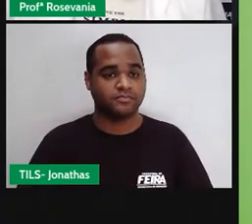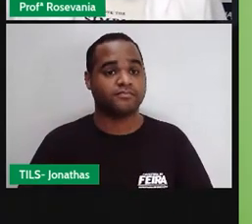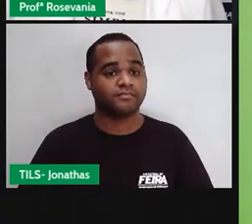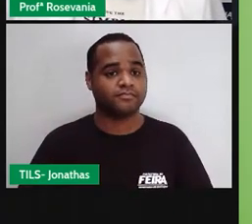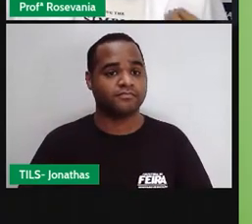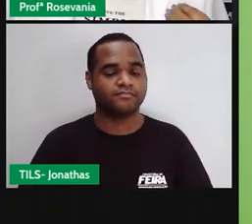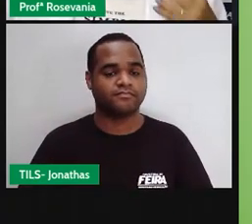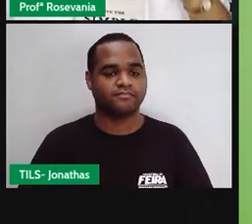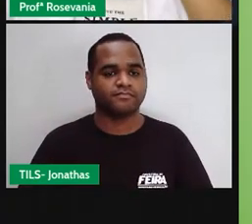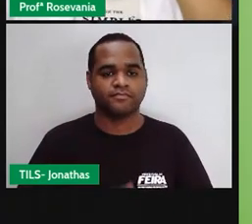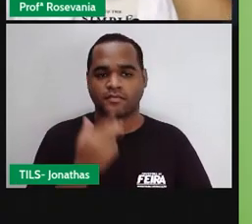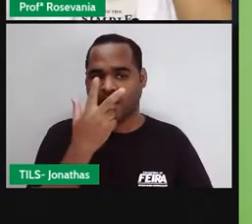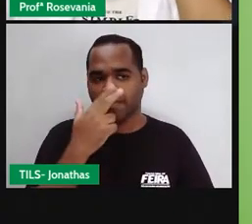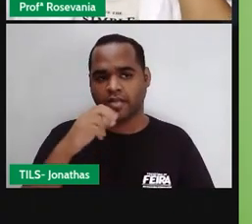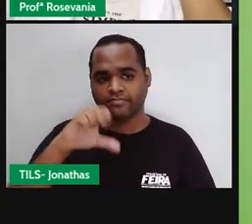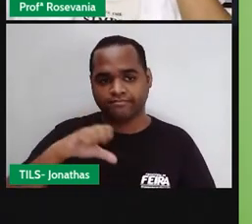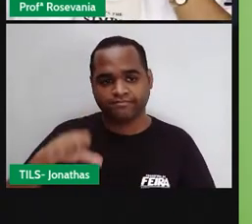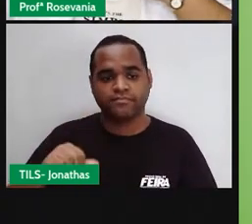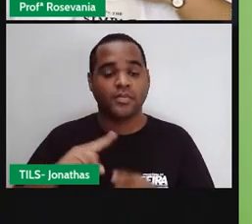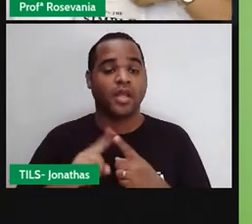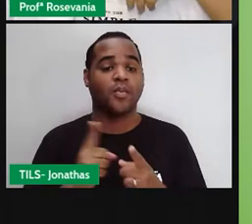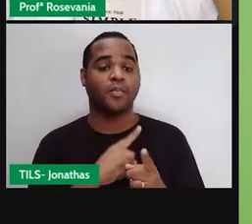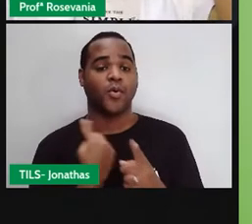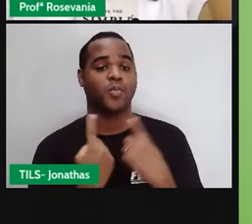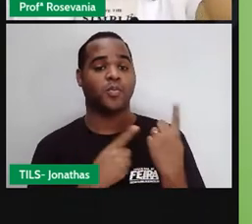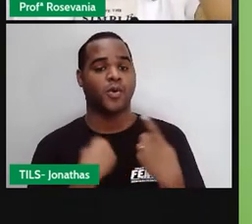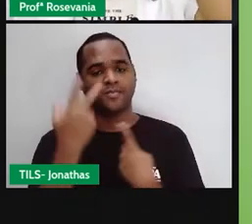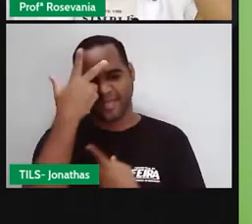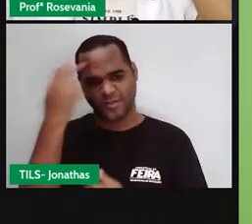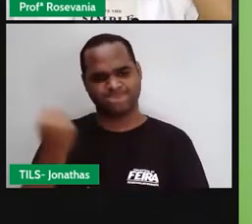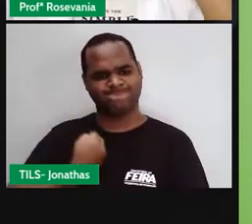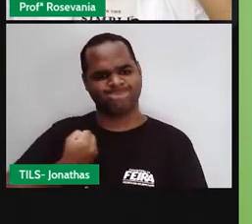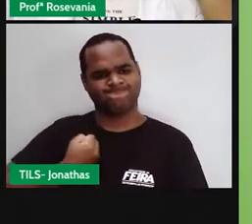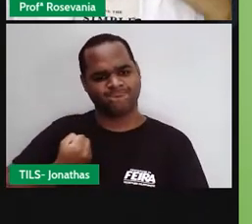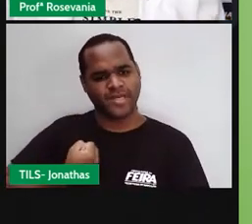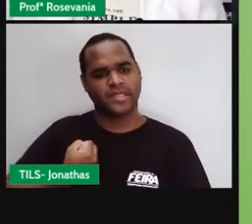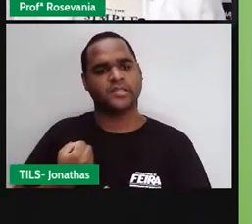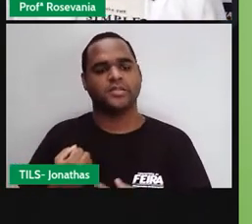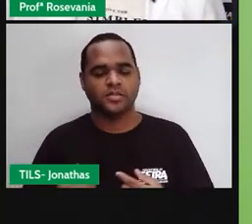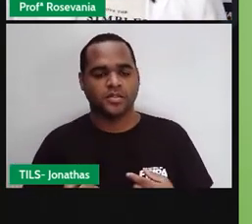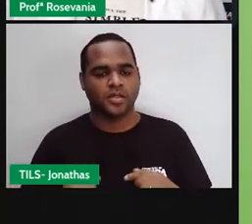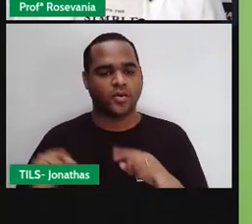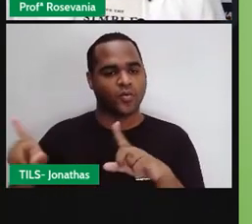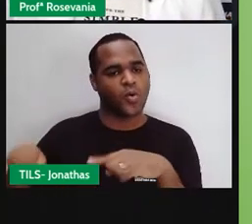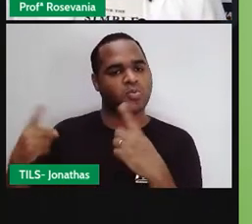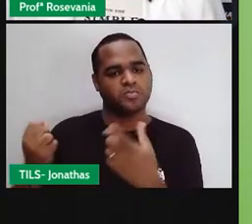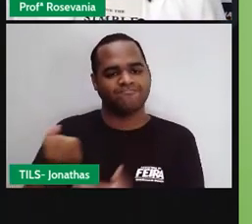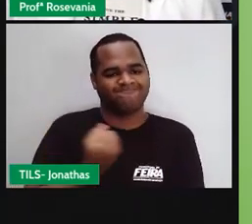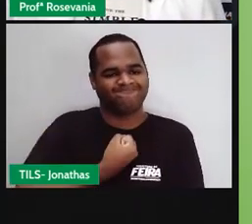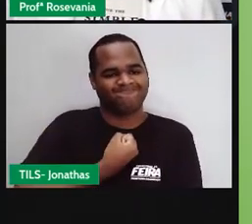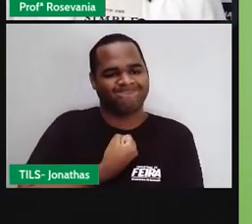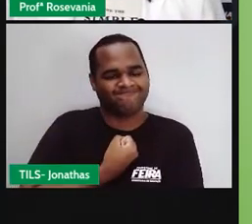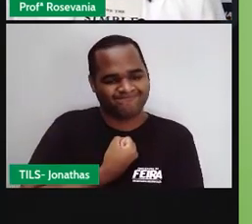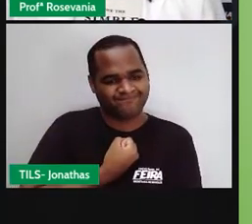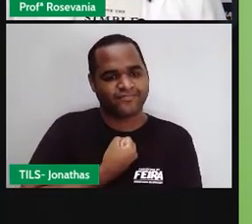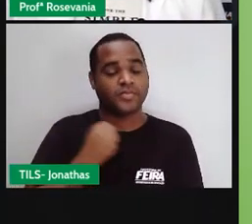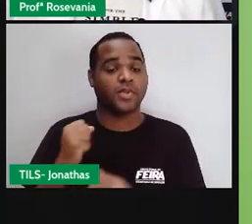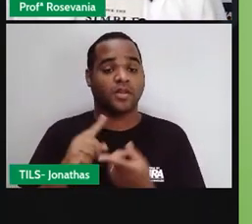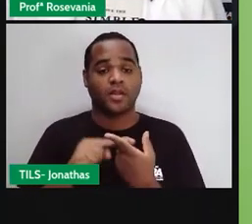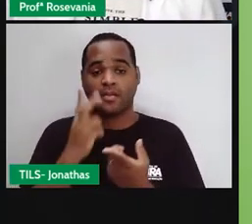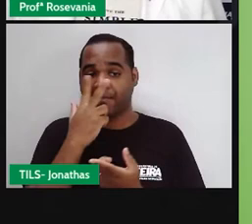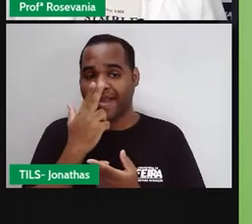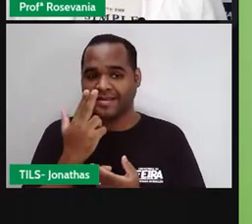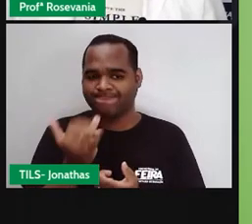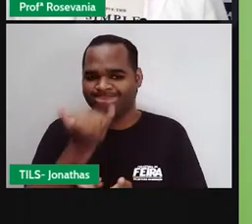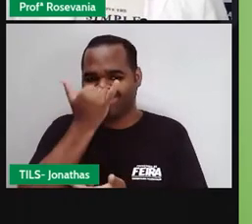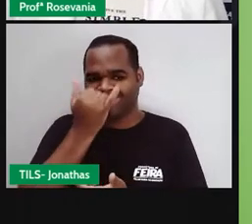embora dizer assim, os índices de suicídios ficaram muito altos, porque eles não aceitaram essa perda, né, do, digamos assim, né, do estilo